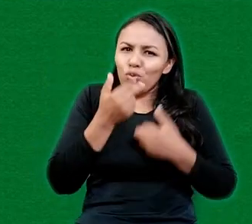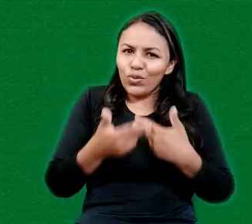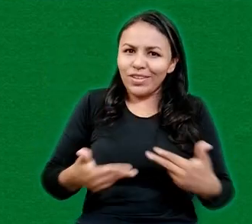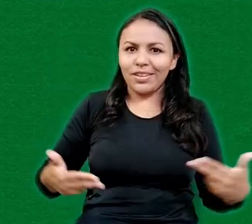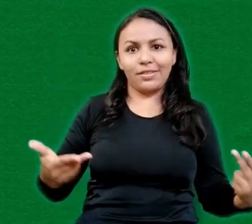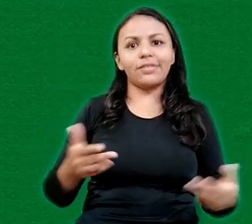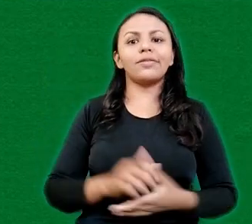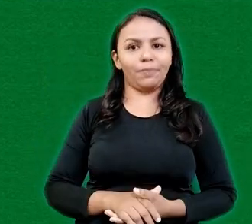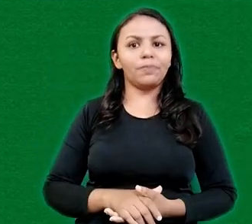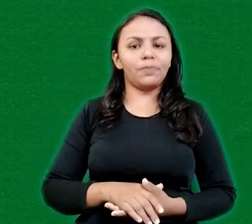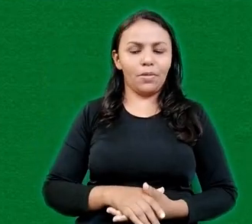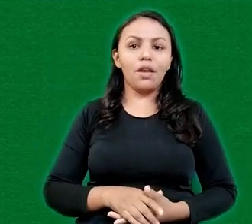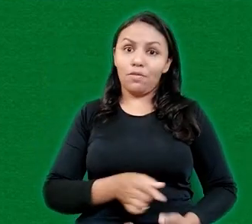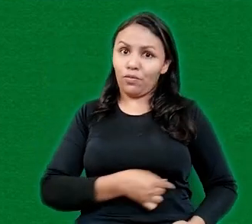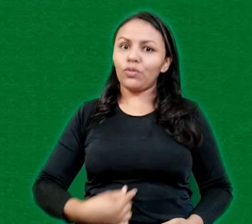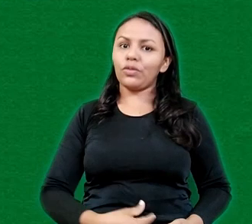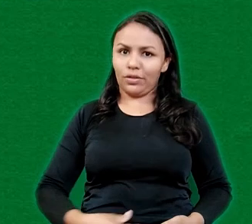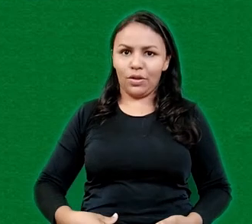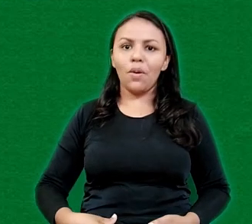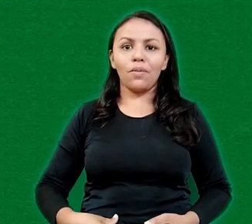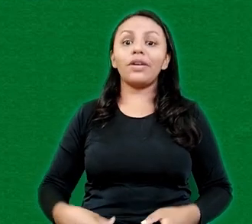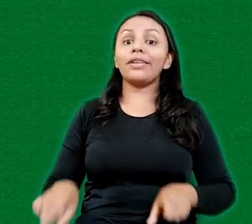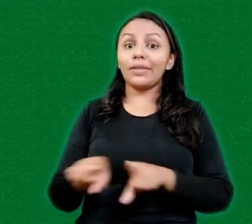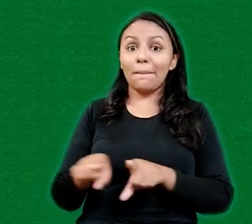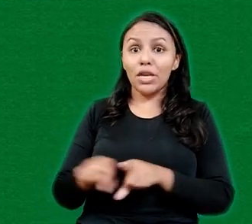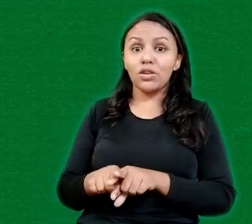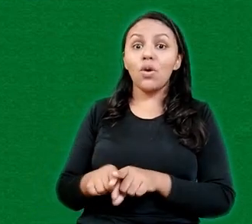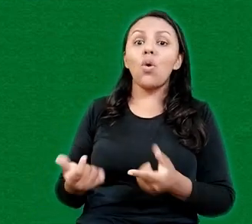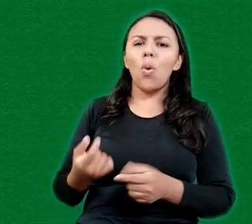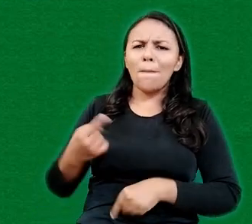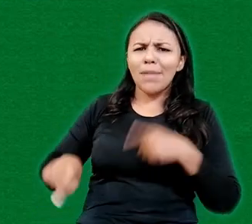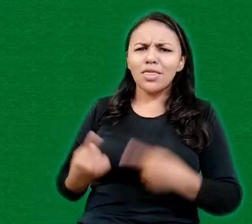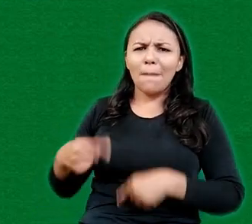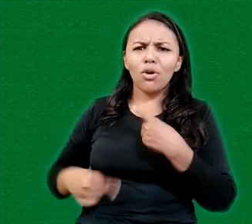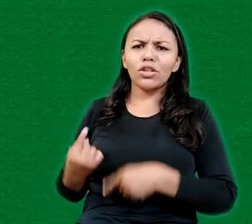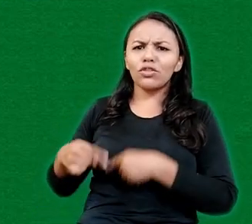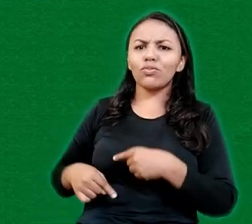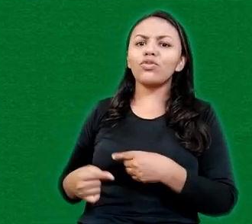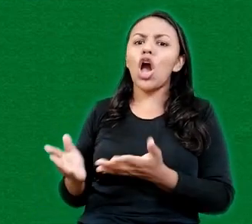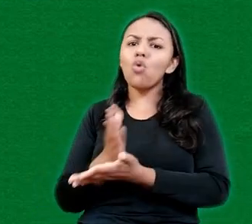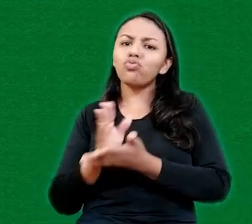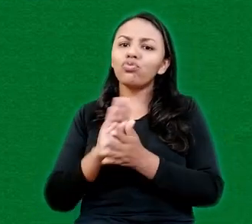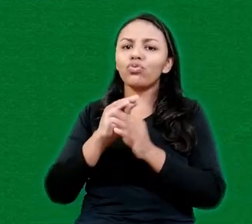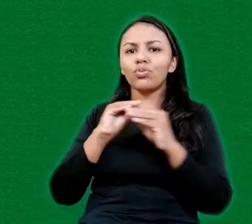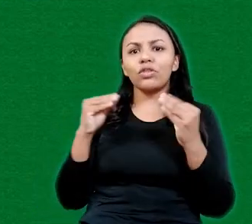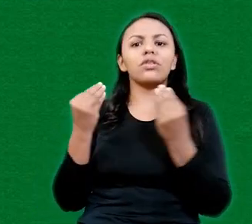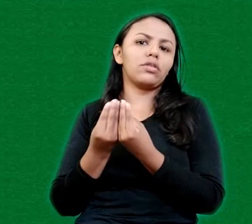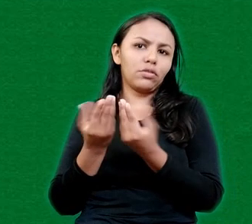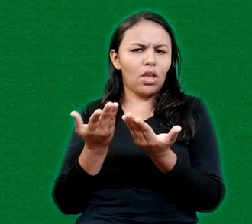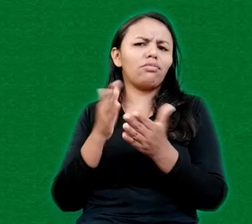aqui a gente destaca o intestino, e o processo de metabolismo de determinadas substâncias, se não digamos todas